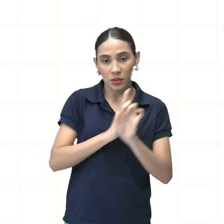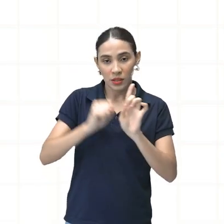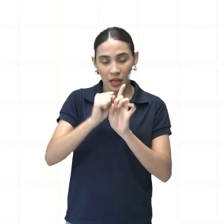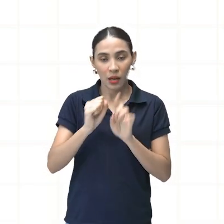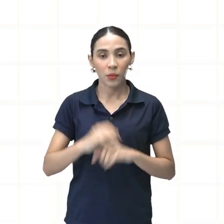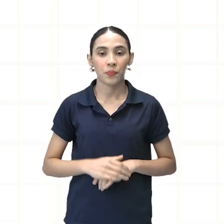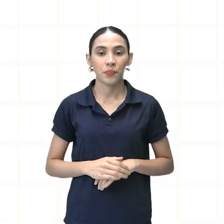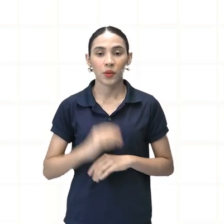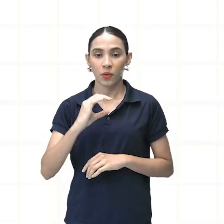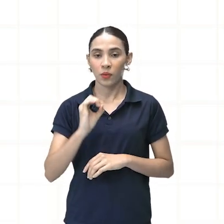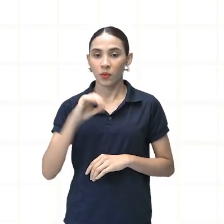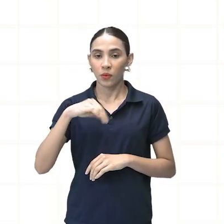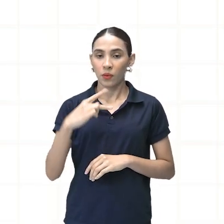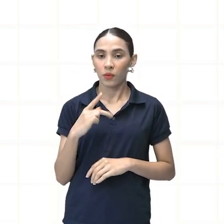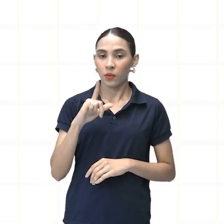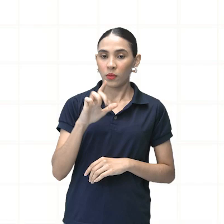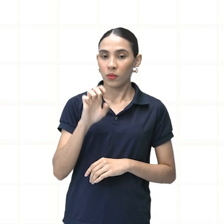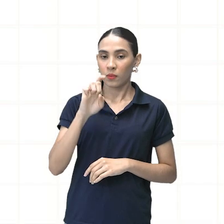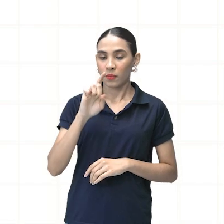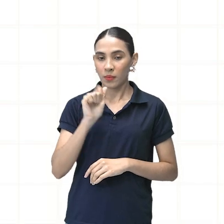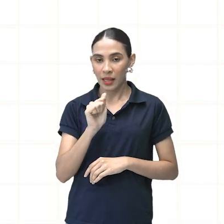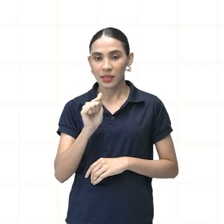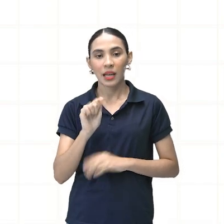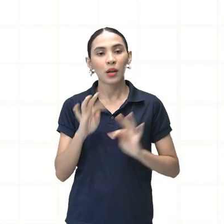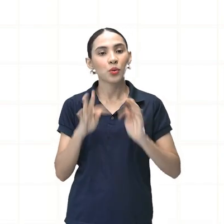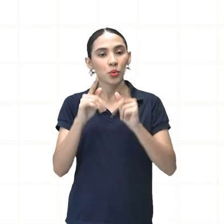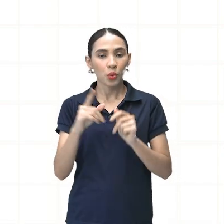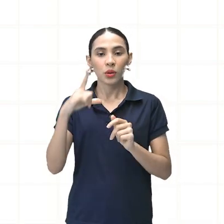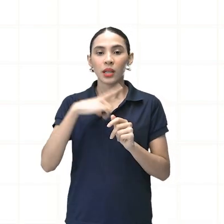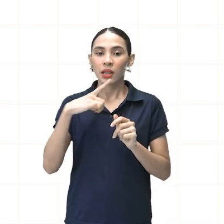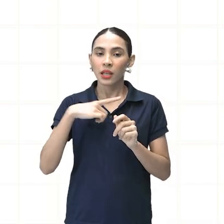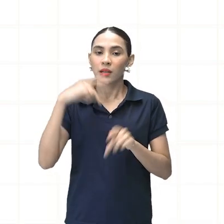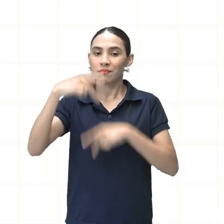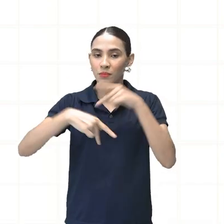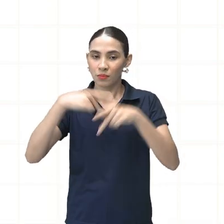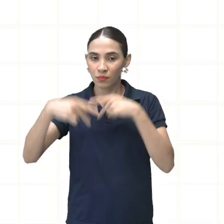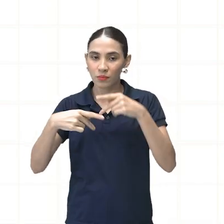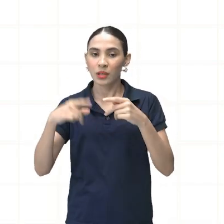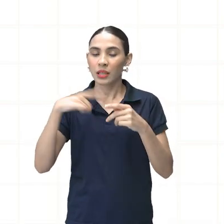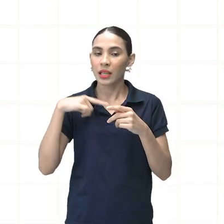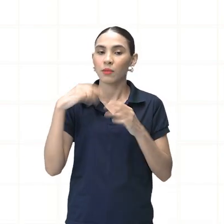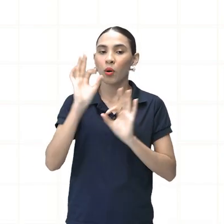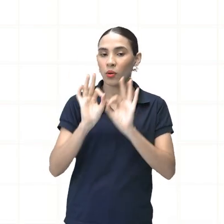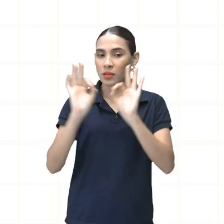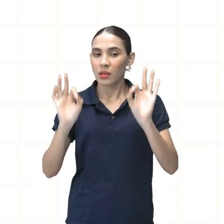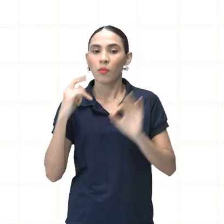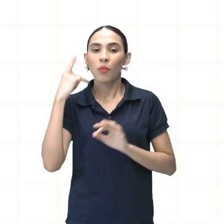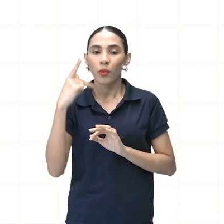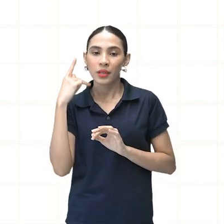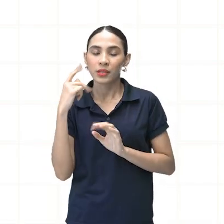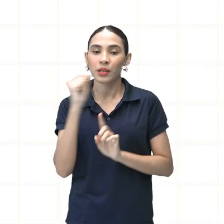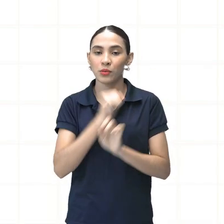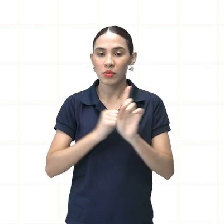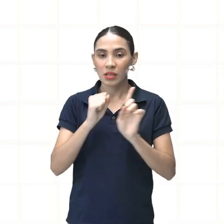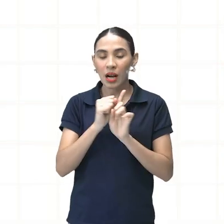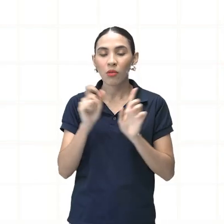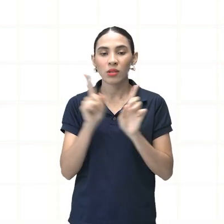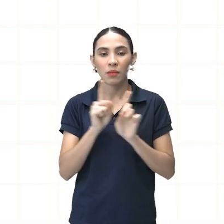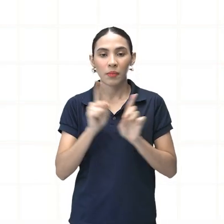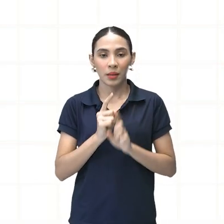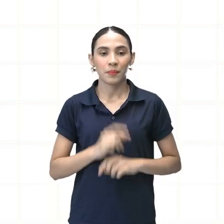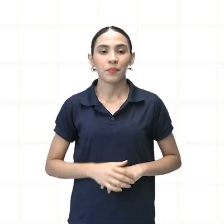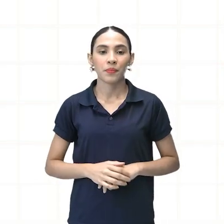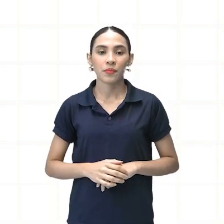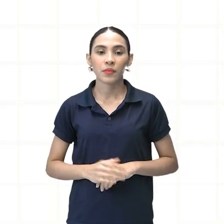social complexa, né? Toda civilização, ela tem uma organização tanto política como do ponto de vista social bastante